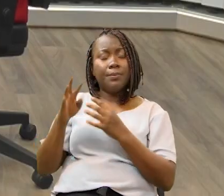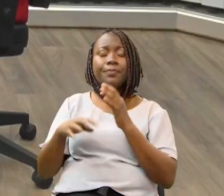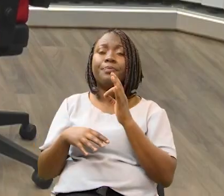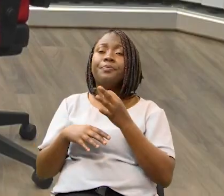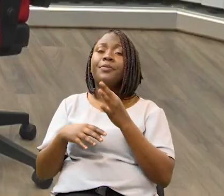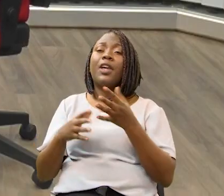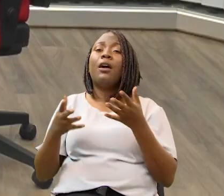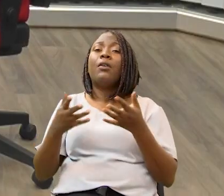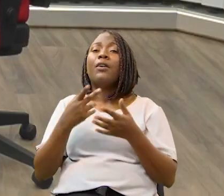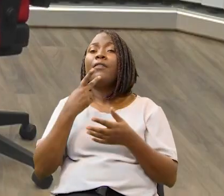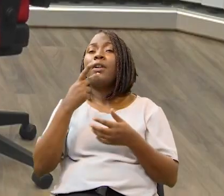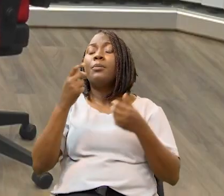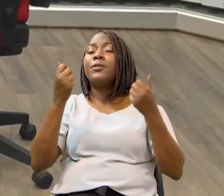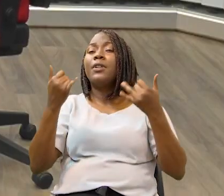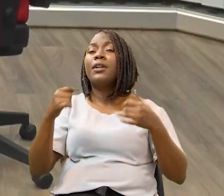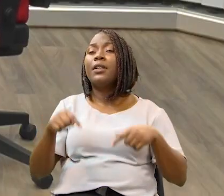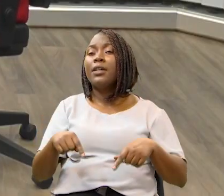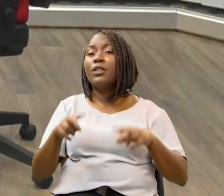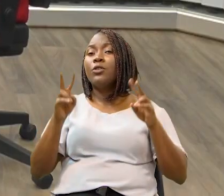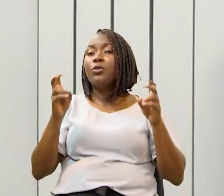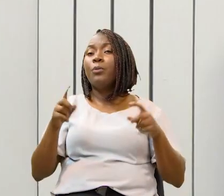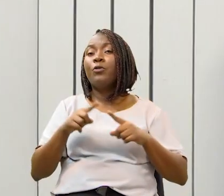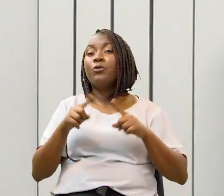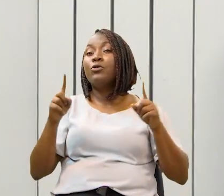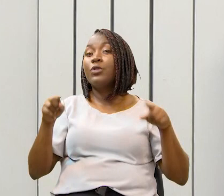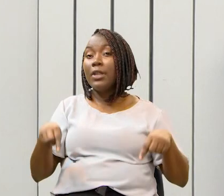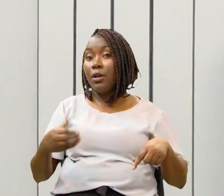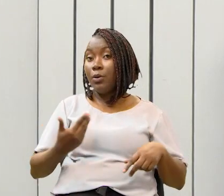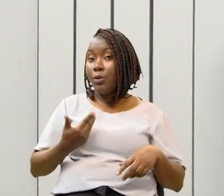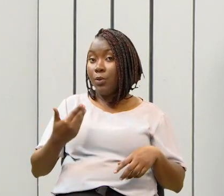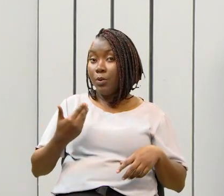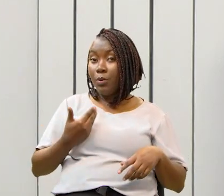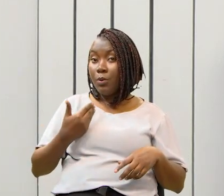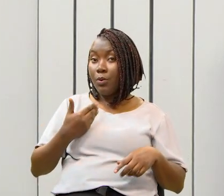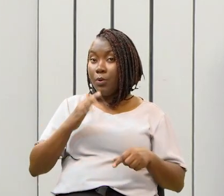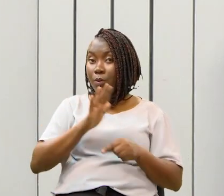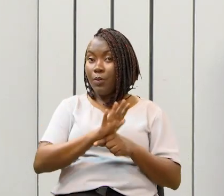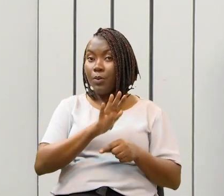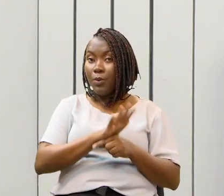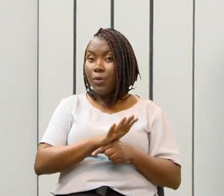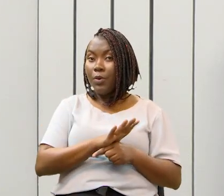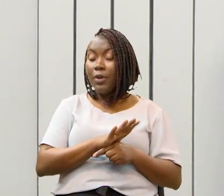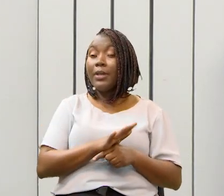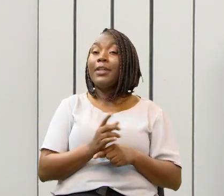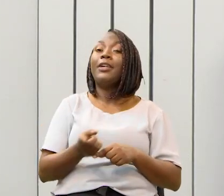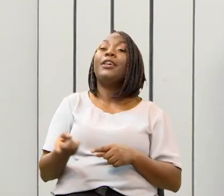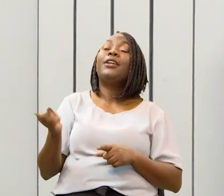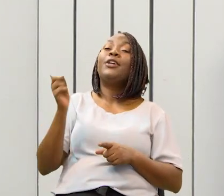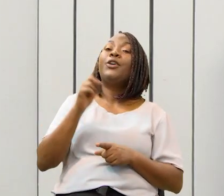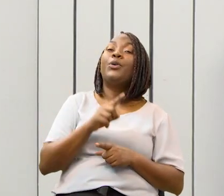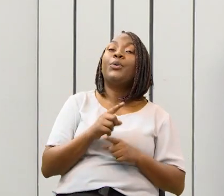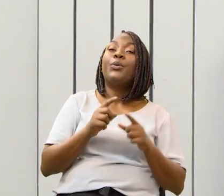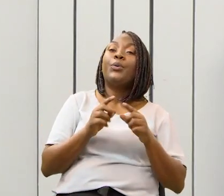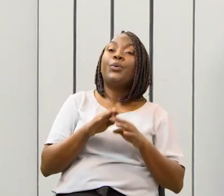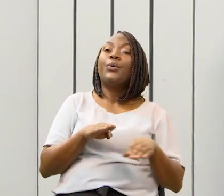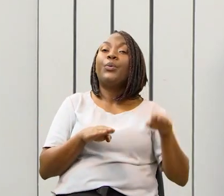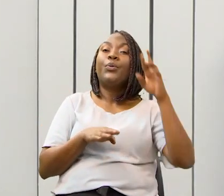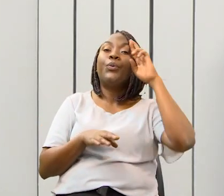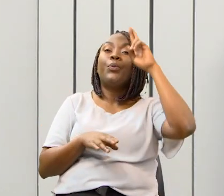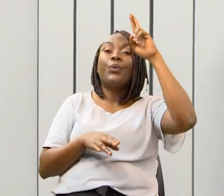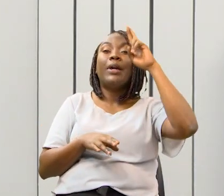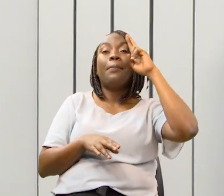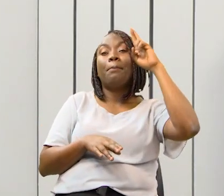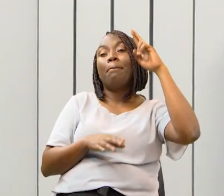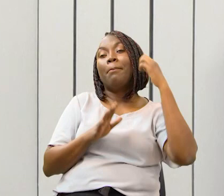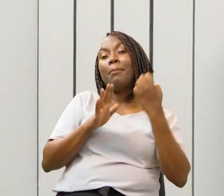Certo. Agora, nós falamos aqui sobre o funcionário, o colaborador. Tem a questão também do empregador, né? Porque mediante